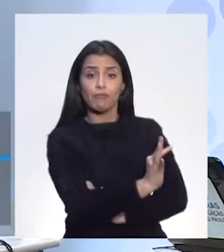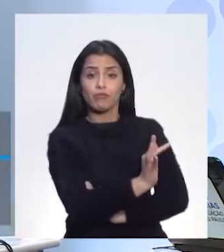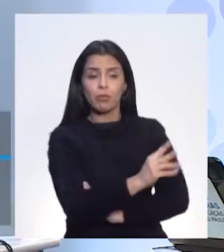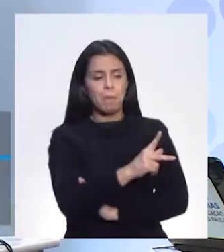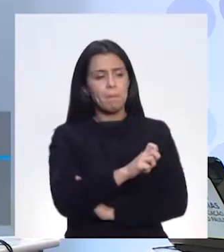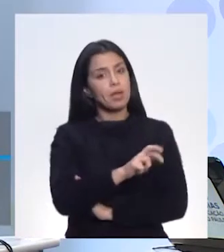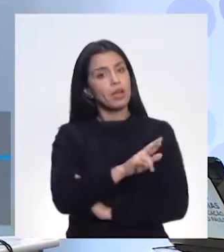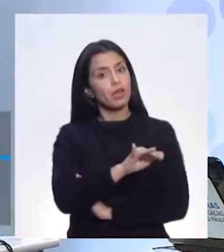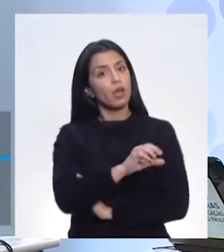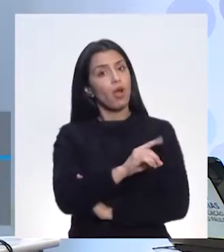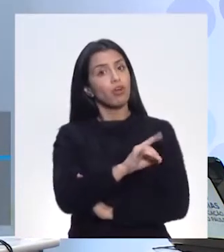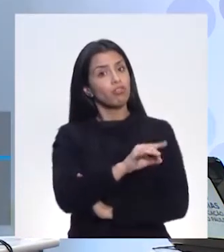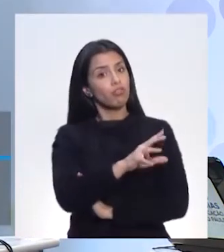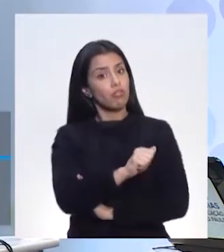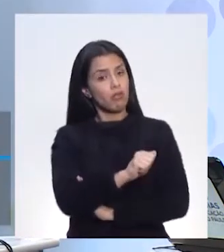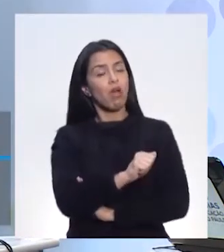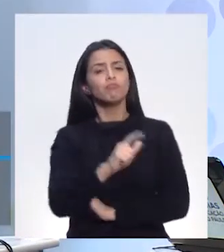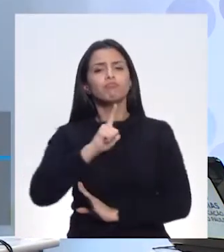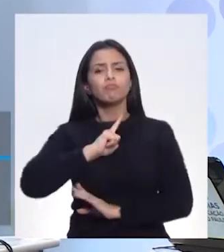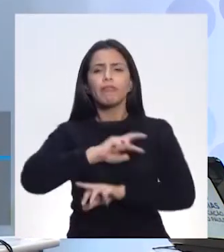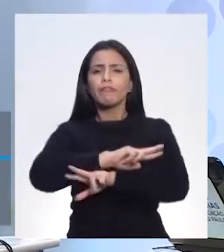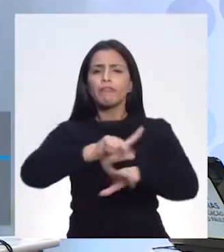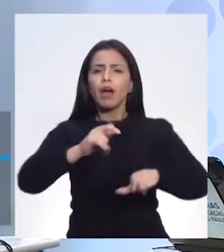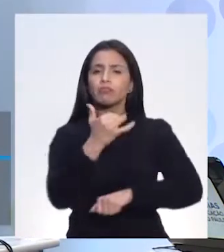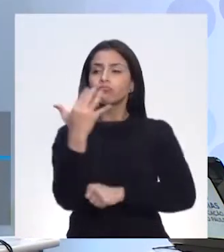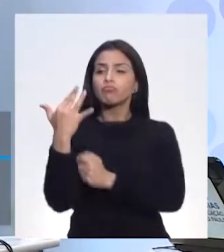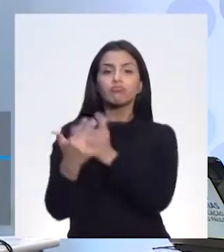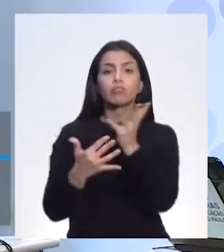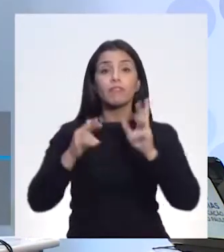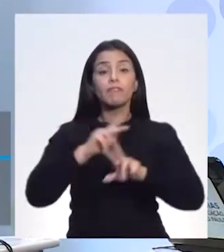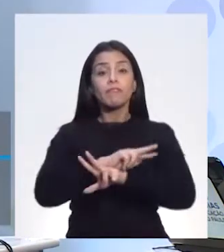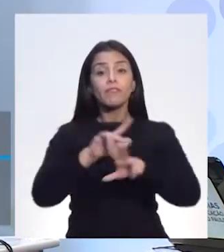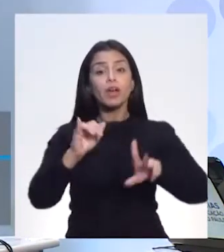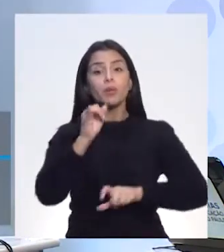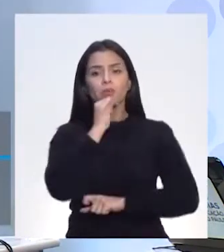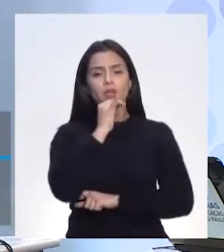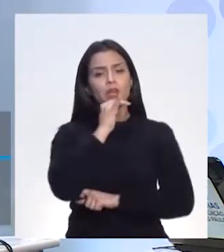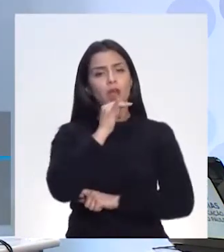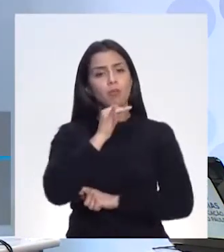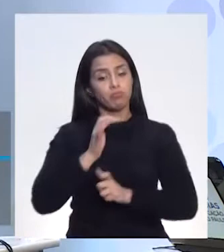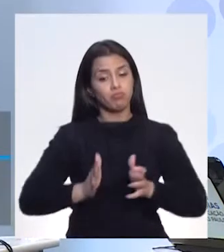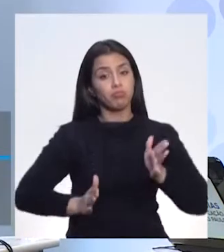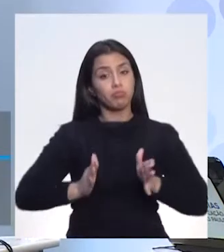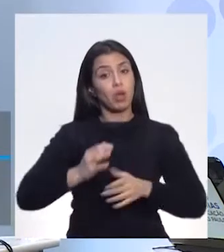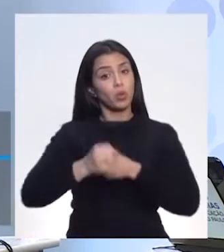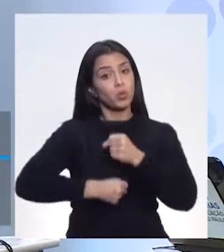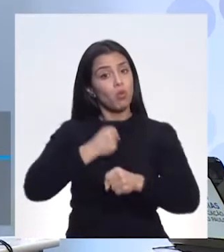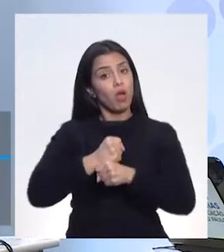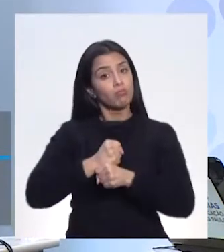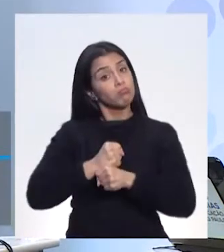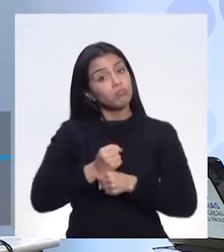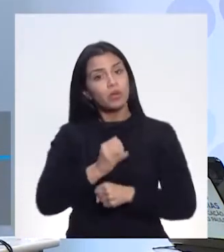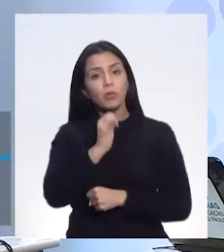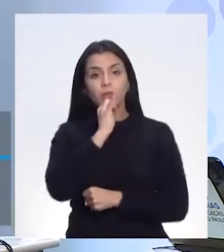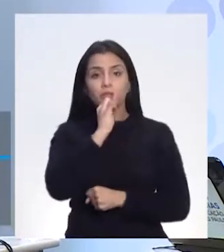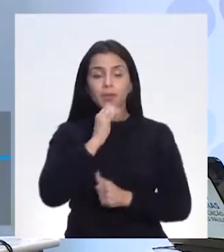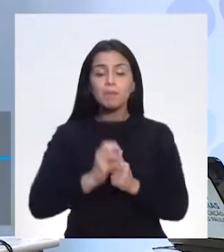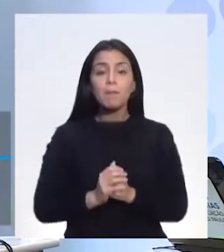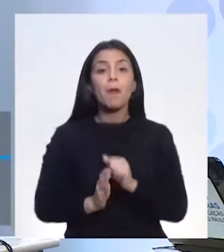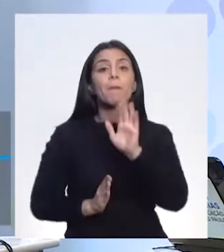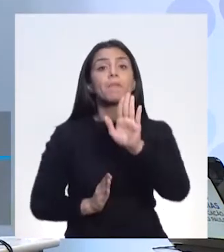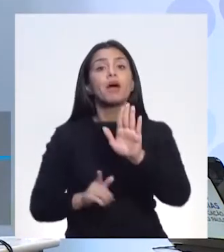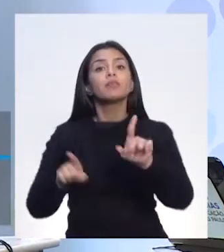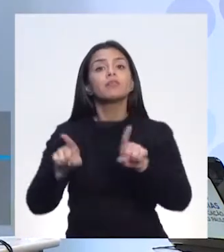nós temos diversos fenômenos periódicos. As estações do ano é um deles. Mas nós temos, por